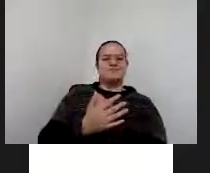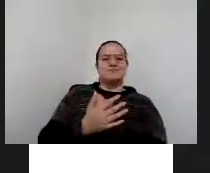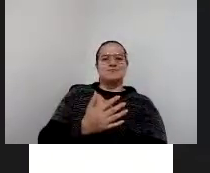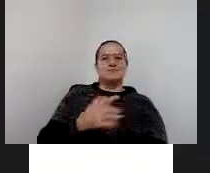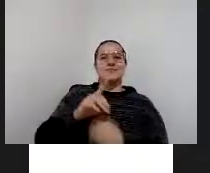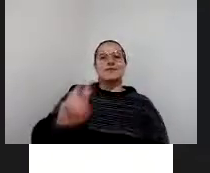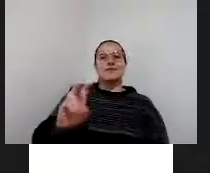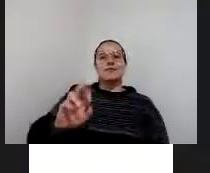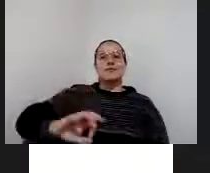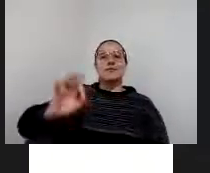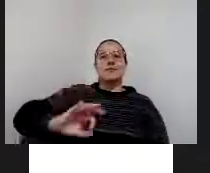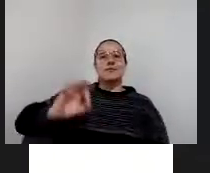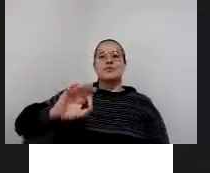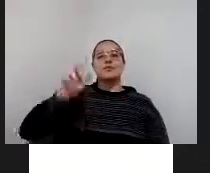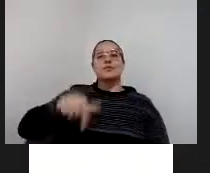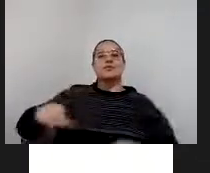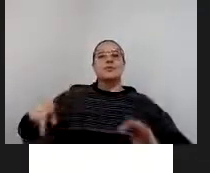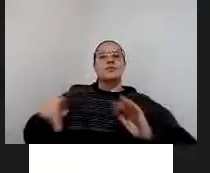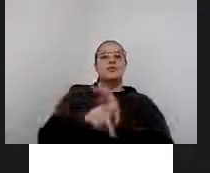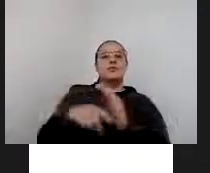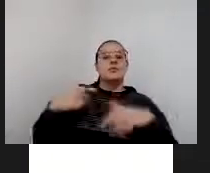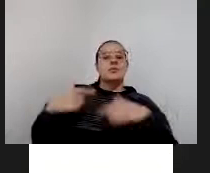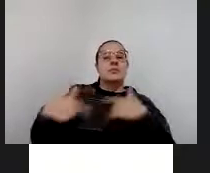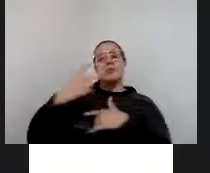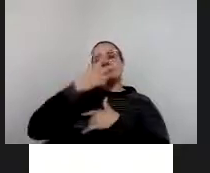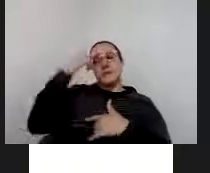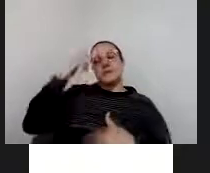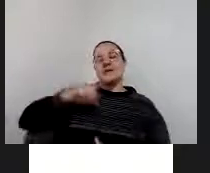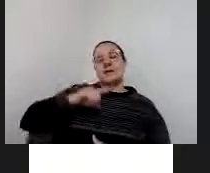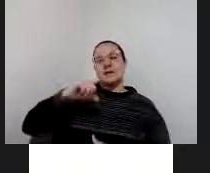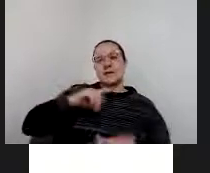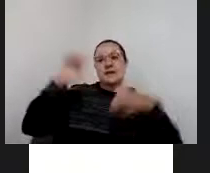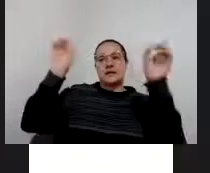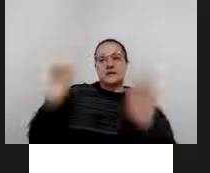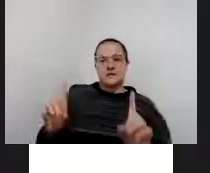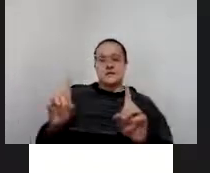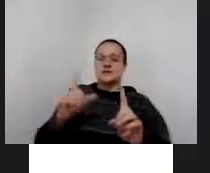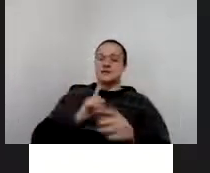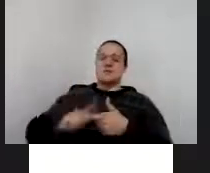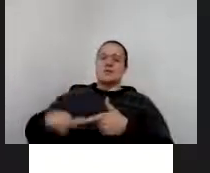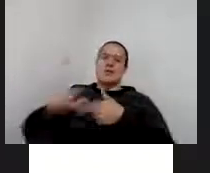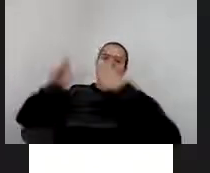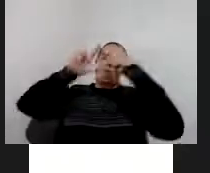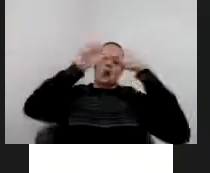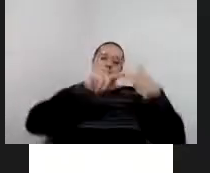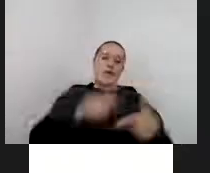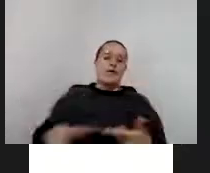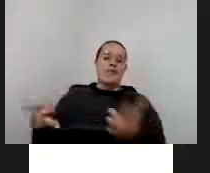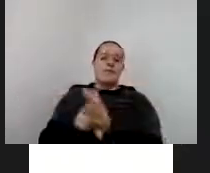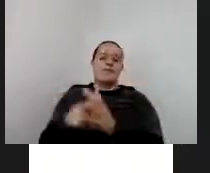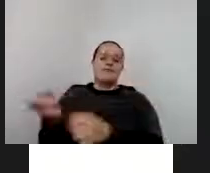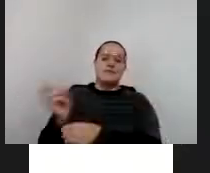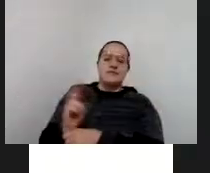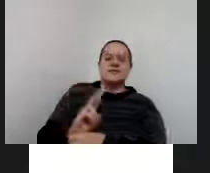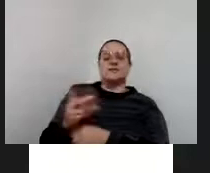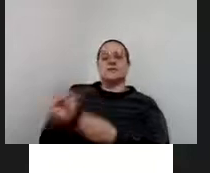perdidos eram dos empregos às pessoas com deficiência, né? Então, a gente tem todos esses problemas de fiscalização, de